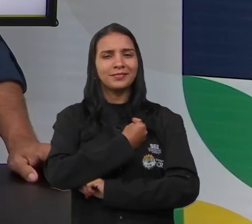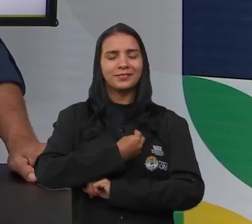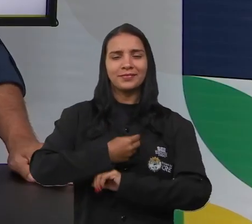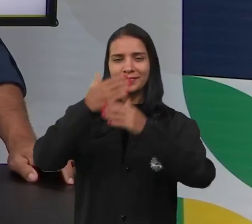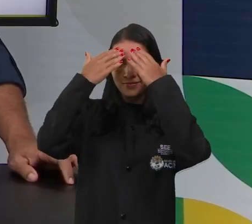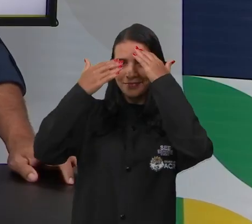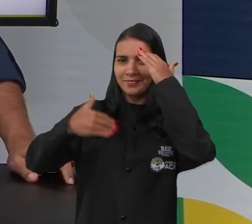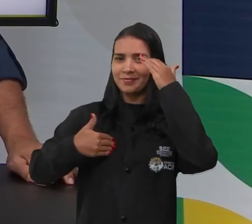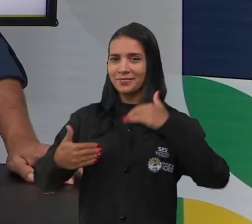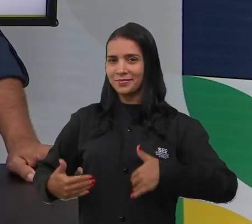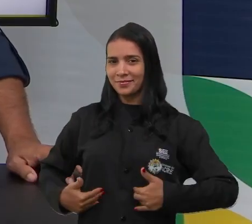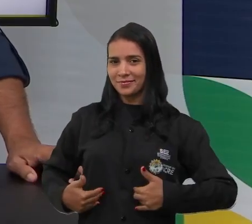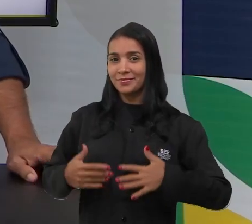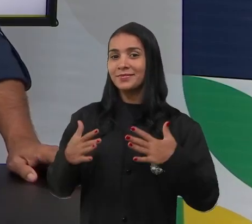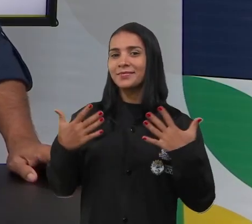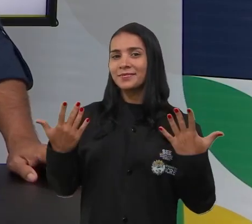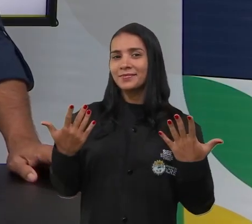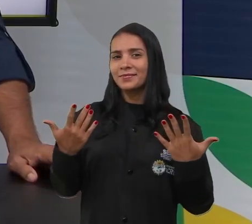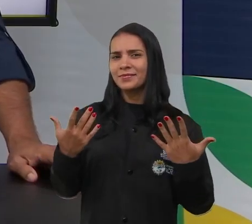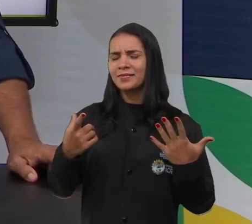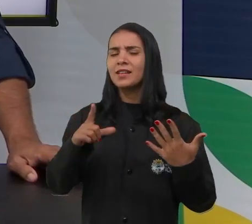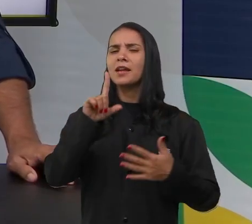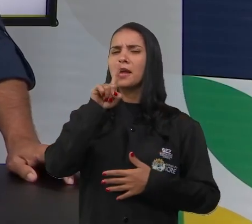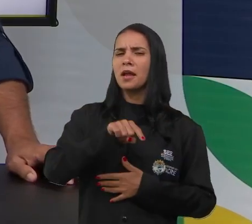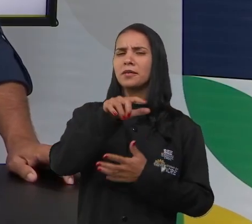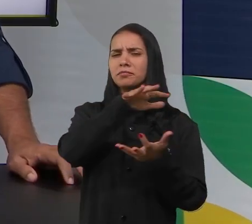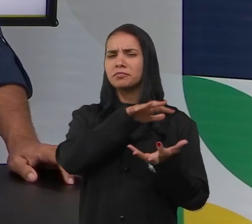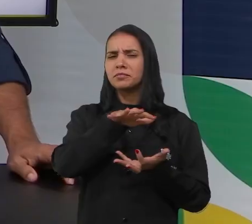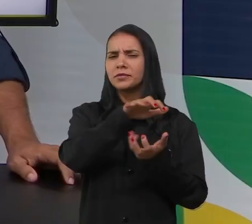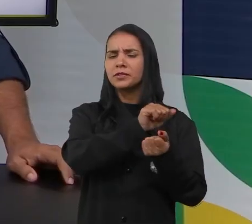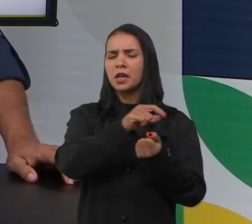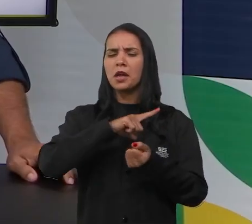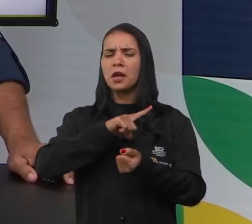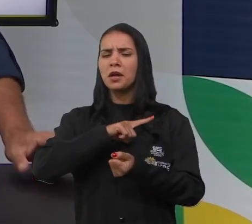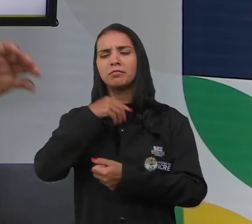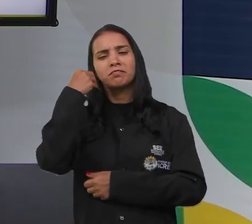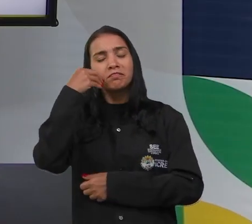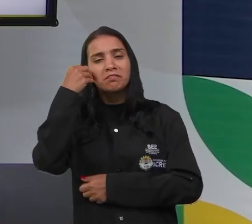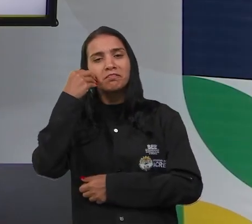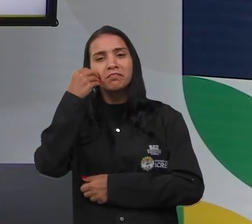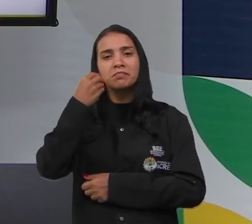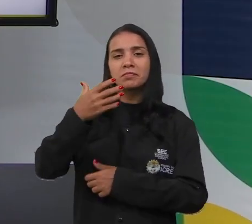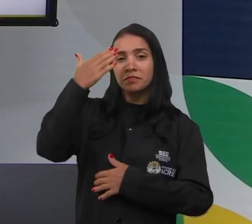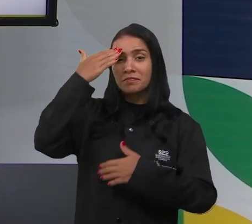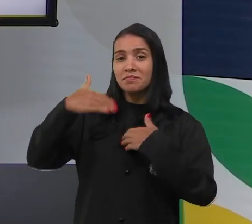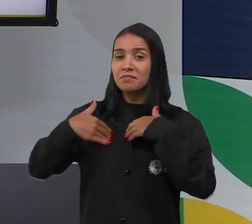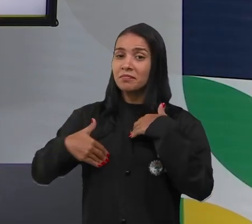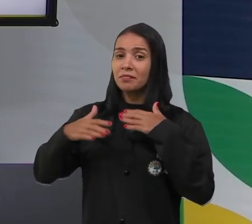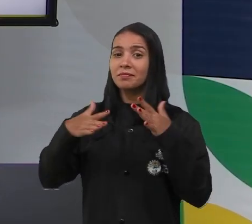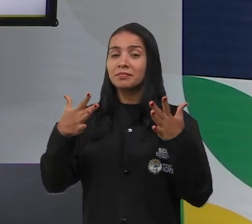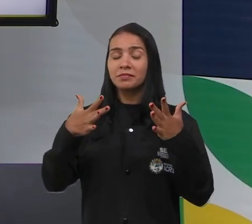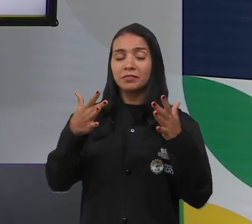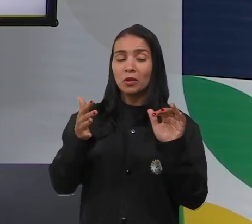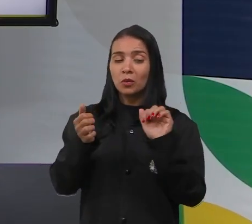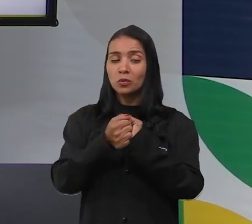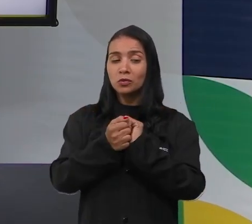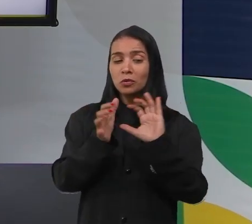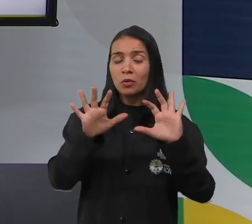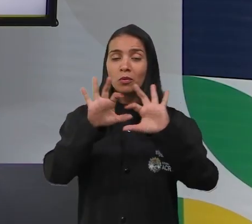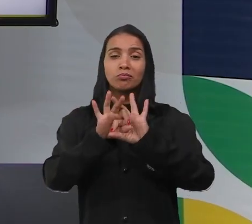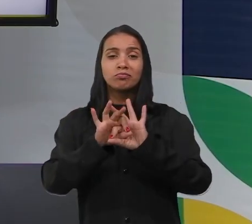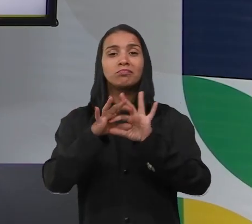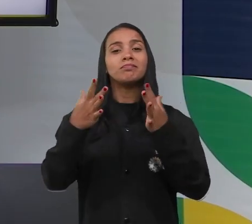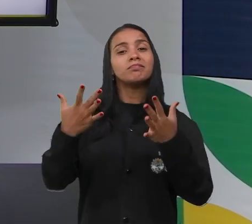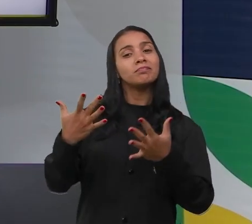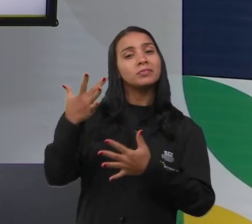hábito sustentável, tem uma vivência ali corporal, os dois juntos, somando, faz